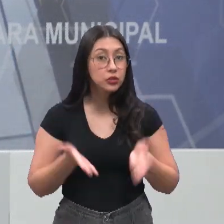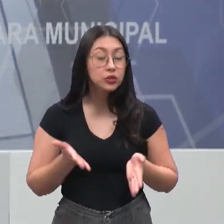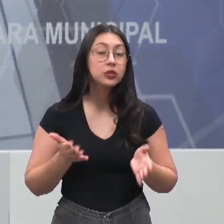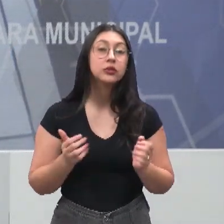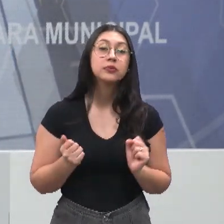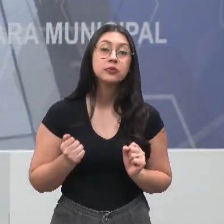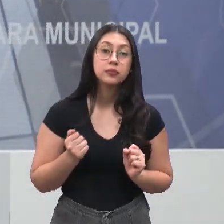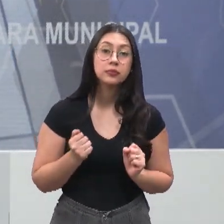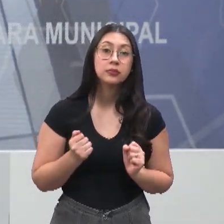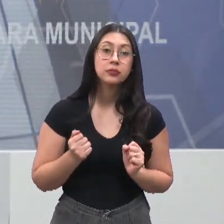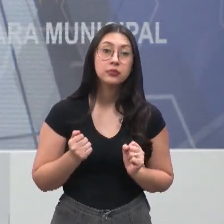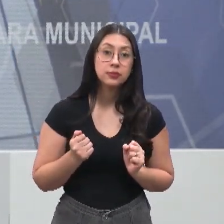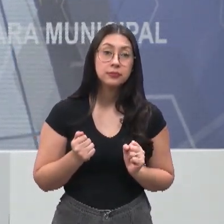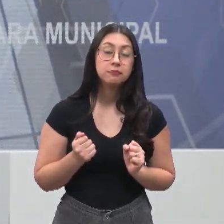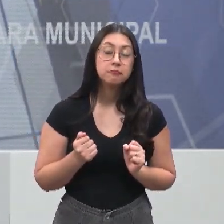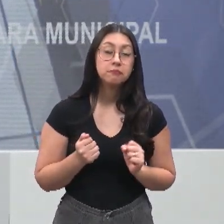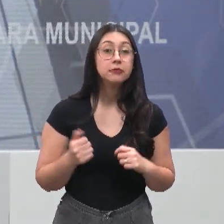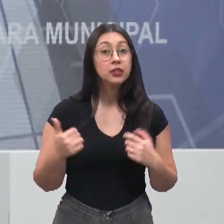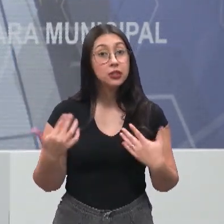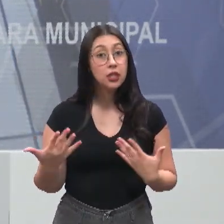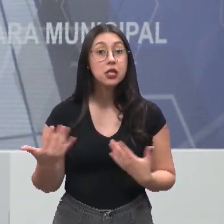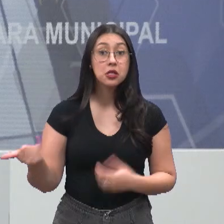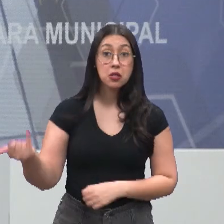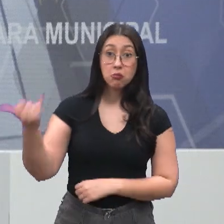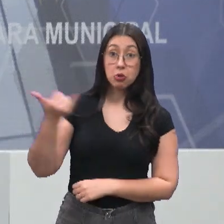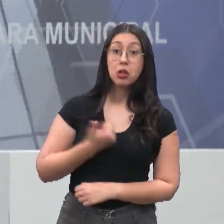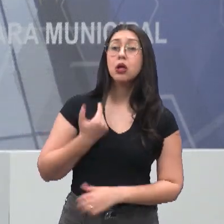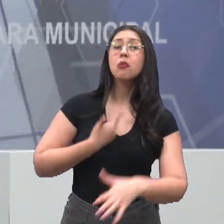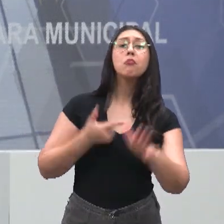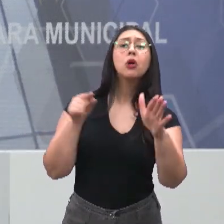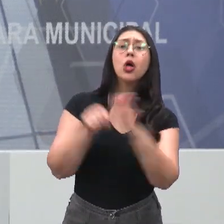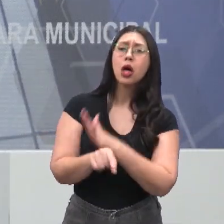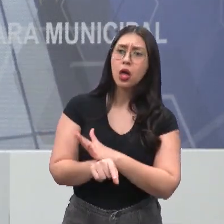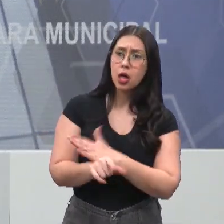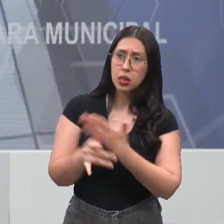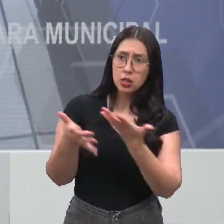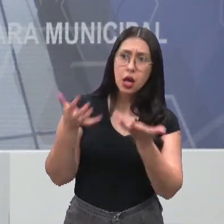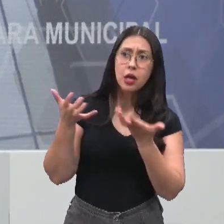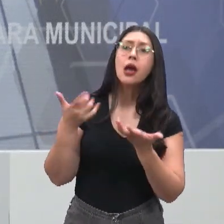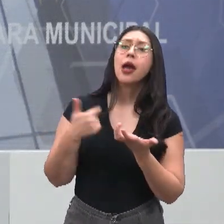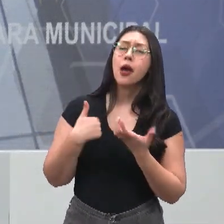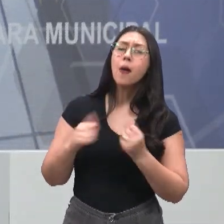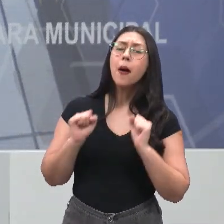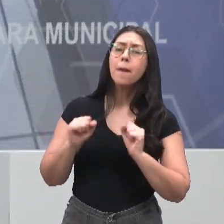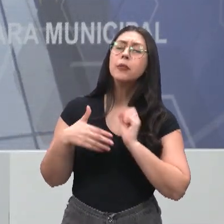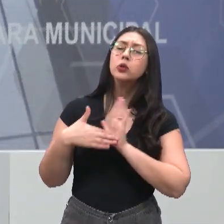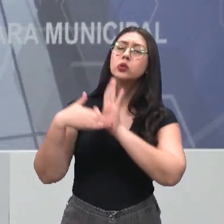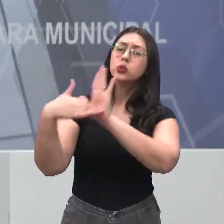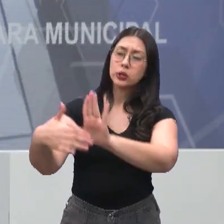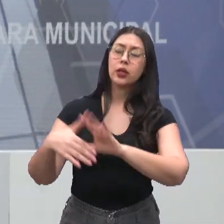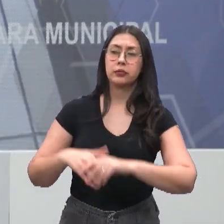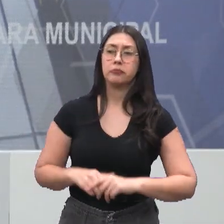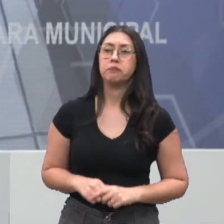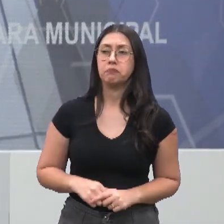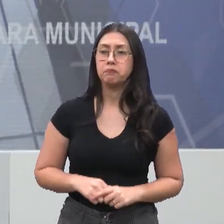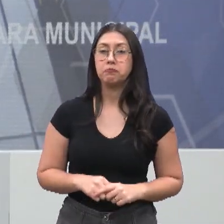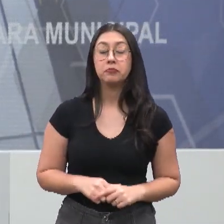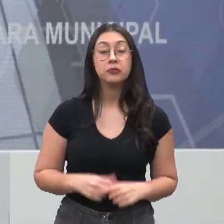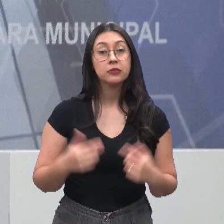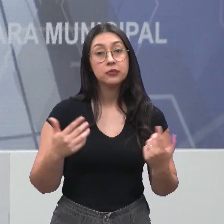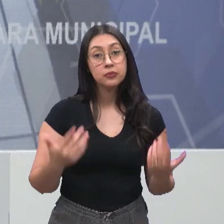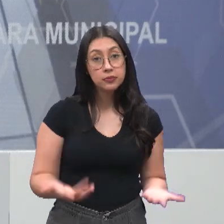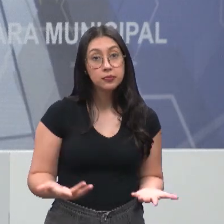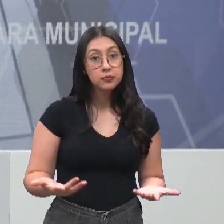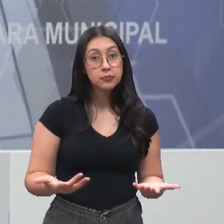conversando, e nos procuraram. Eu perguntei para eles, se quiser, estou à disposição para poder ajudar vocês. E aí,